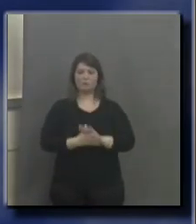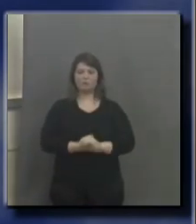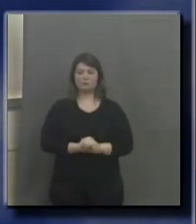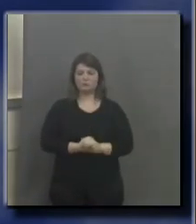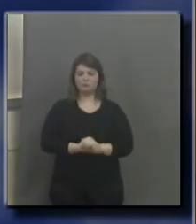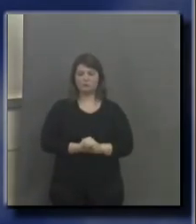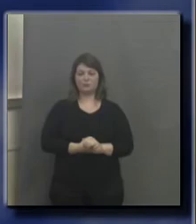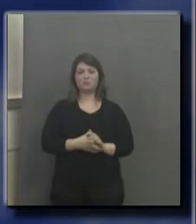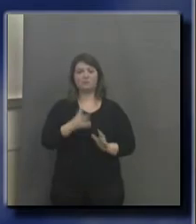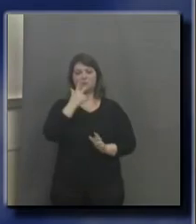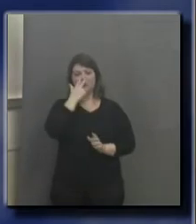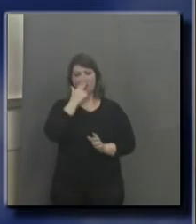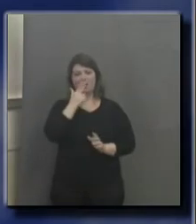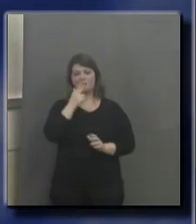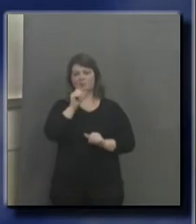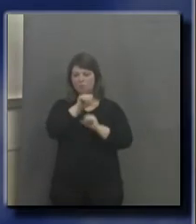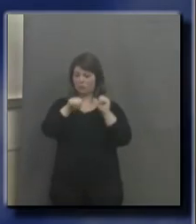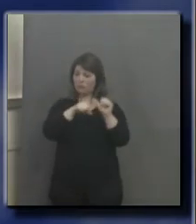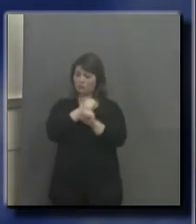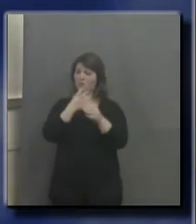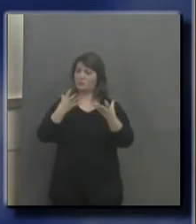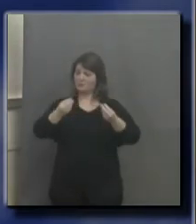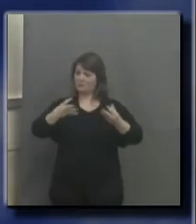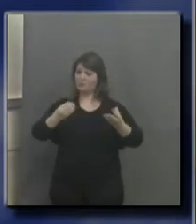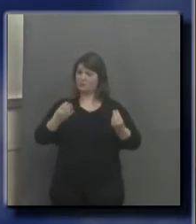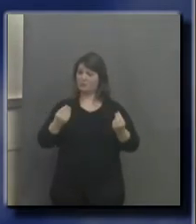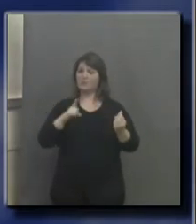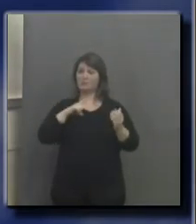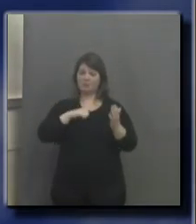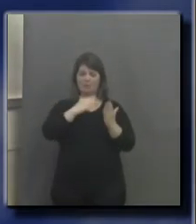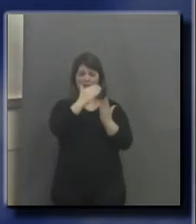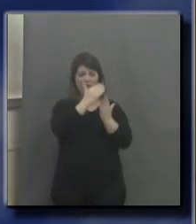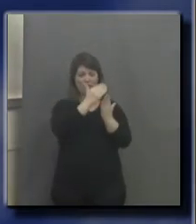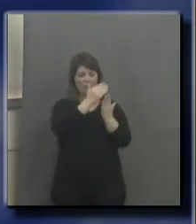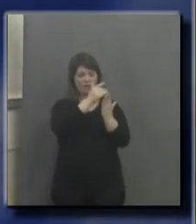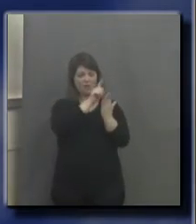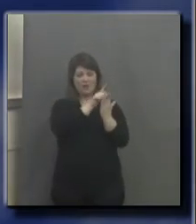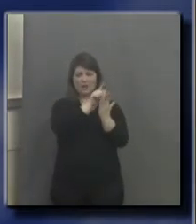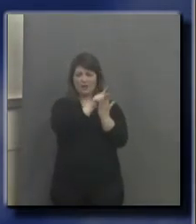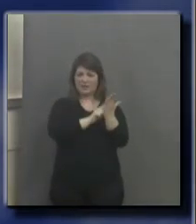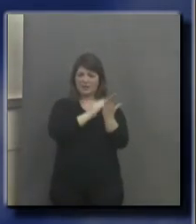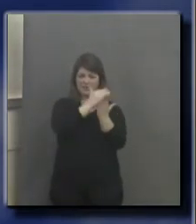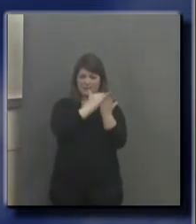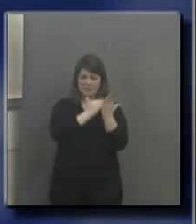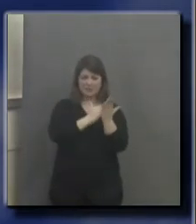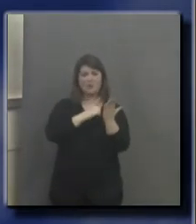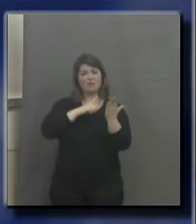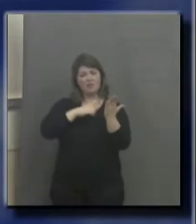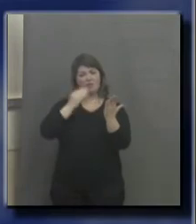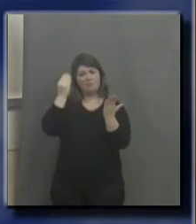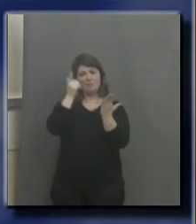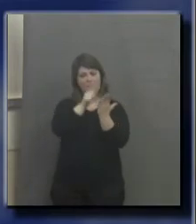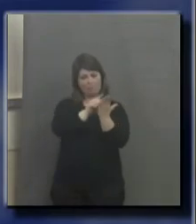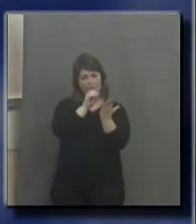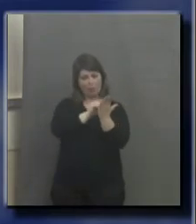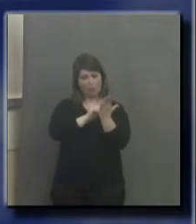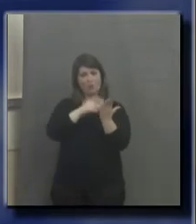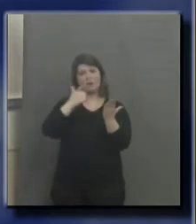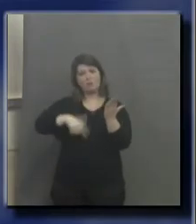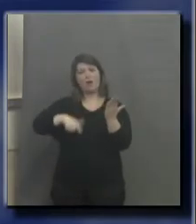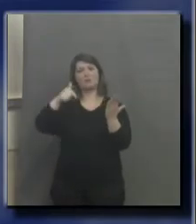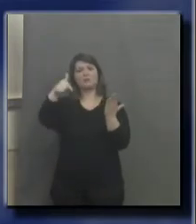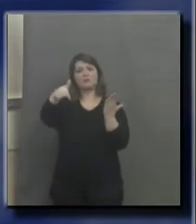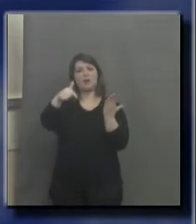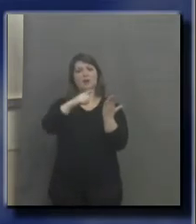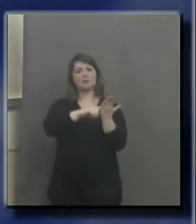Vejam como as mudanças são grandes. A gente já tem uma lista atualmente de mais 7, né, que